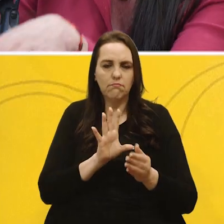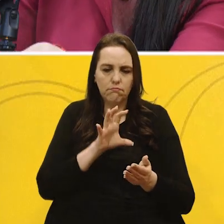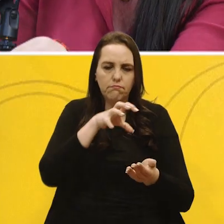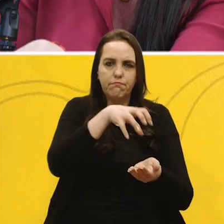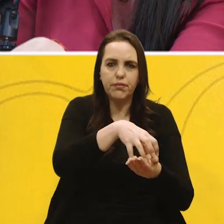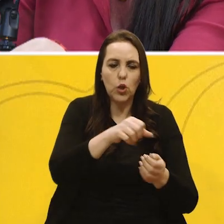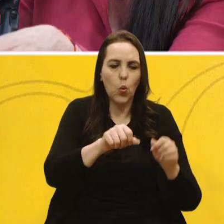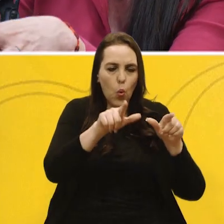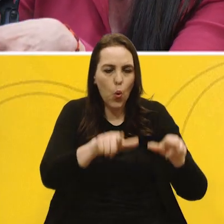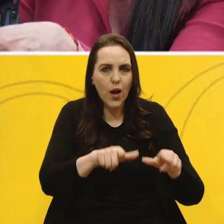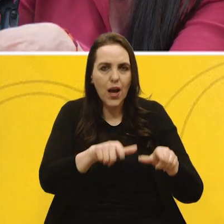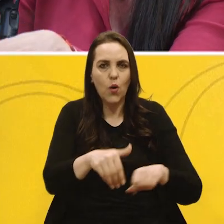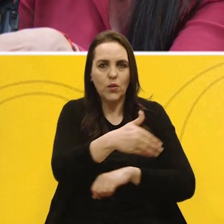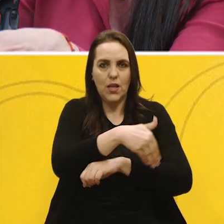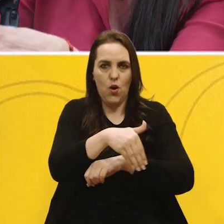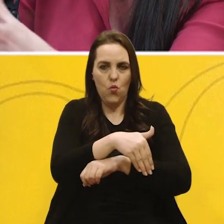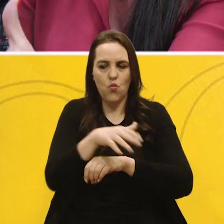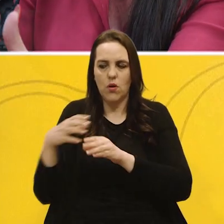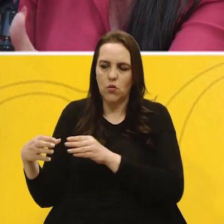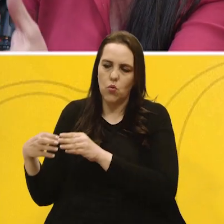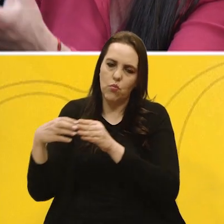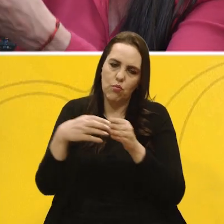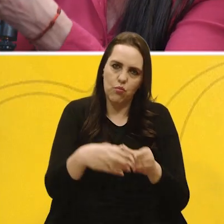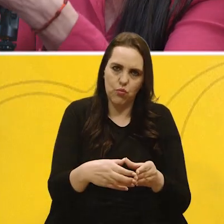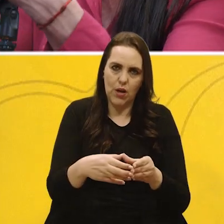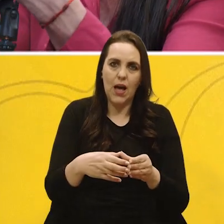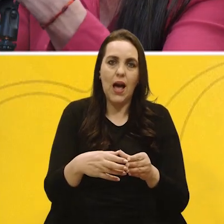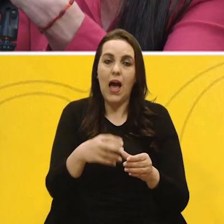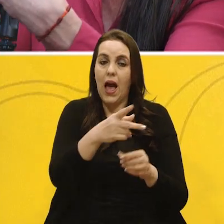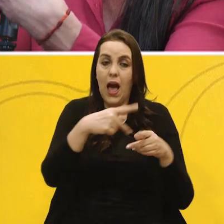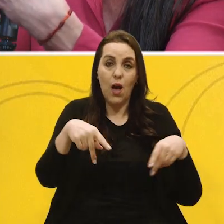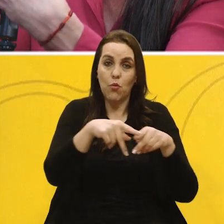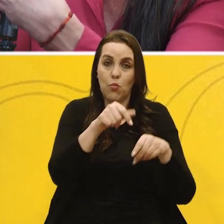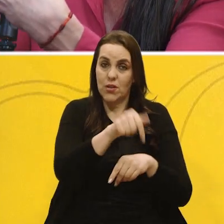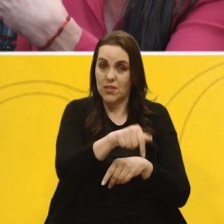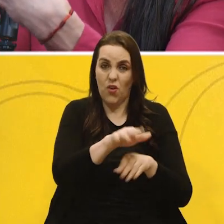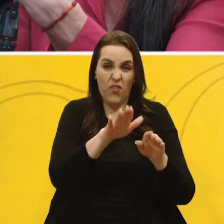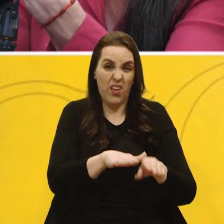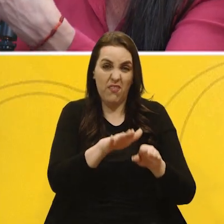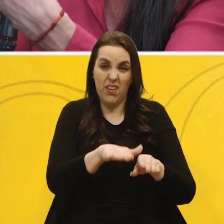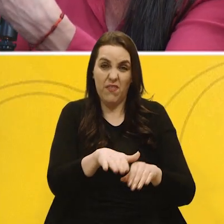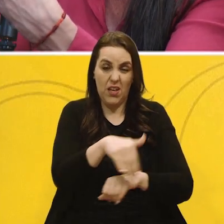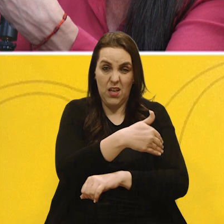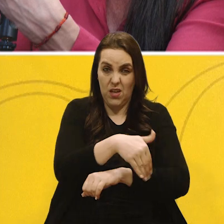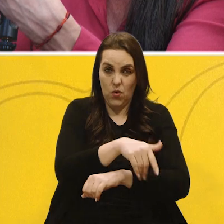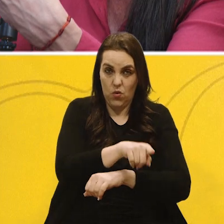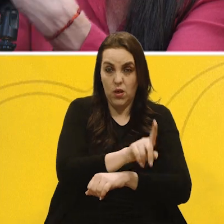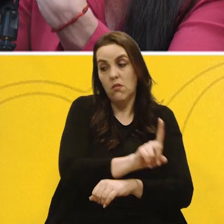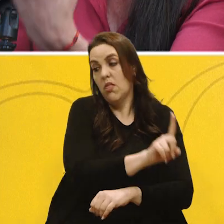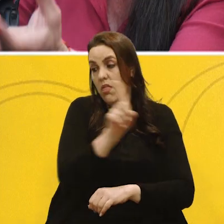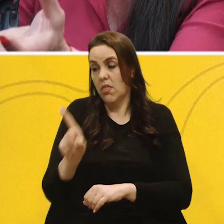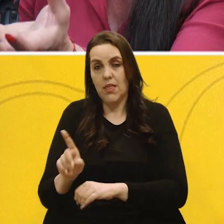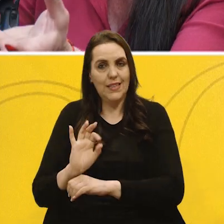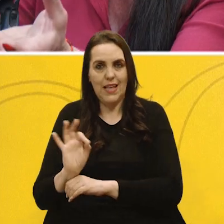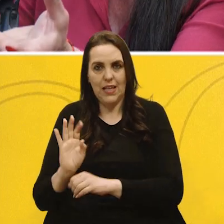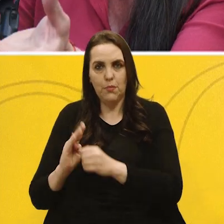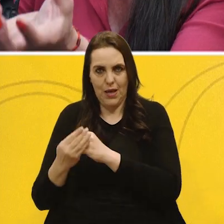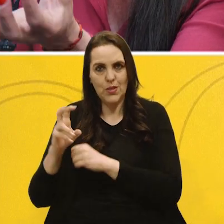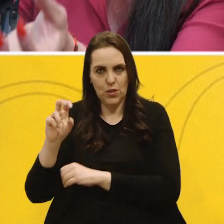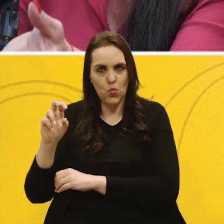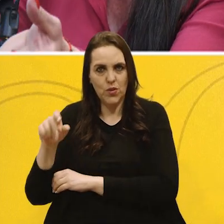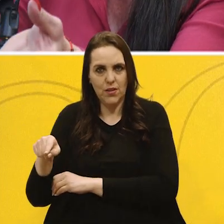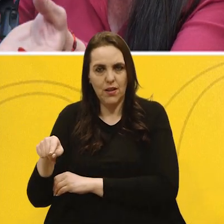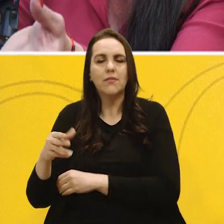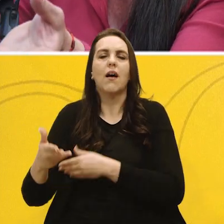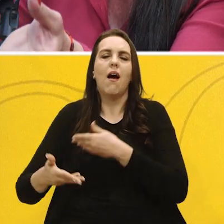em loco. Então, por vezes, aquela população que não consegue acessar o Centro Pop Rua, que fica lá no Cinquentenário, ela é atendida